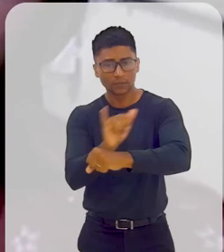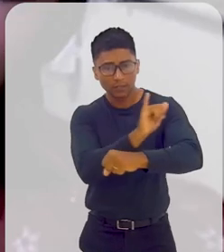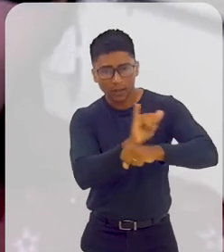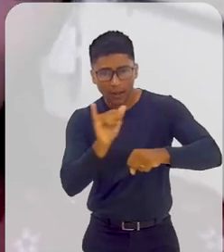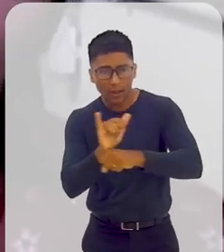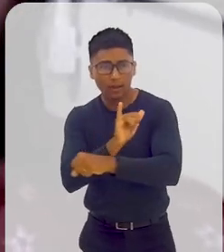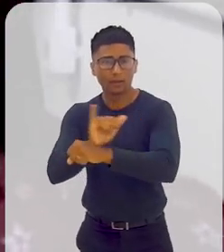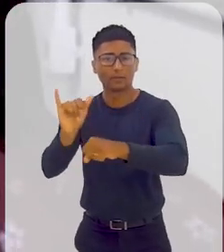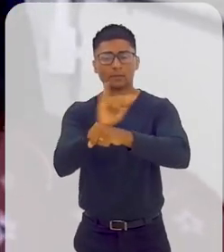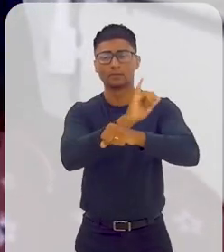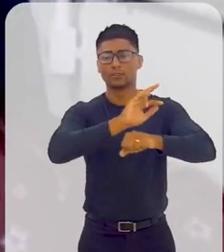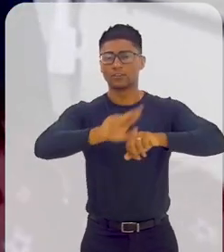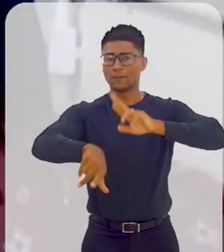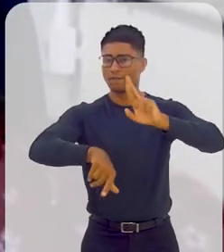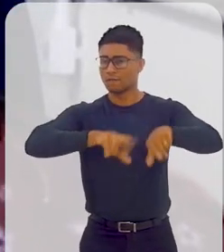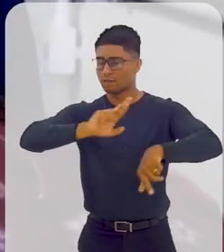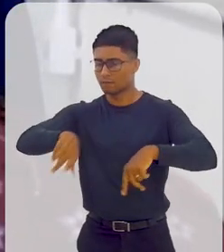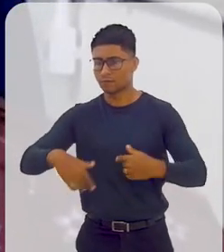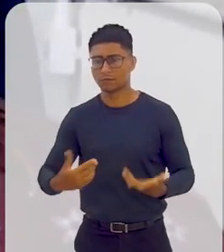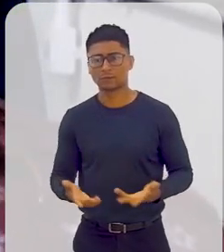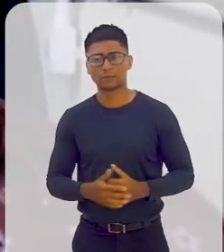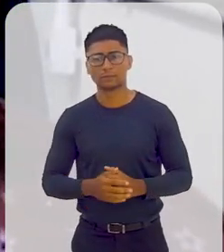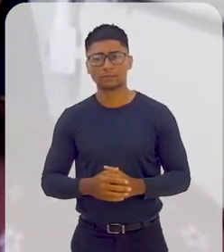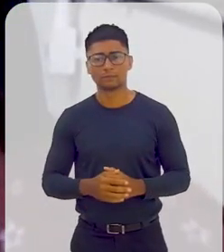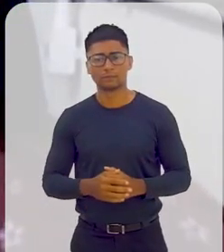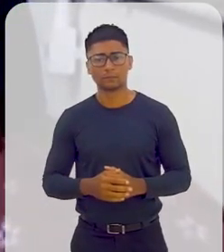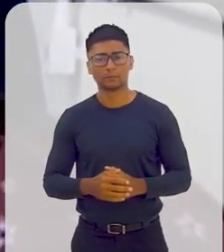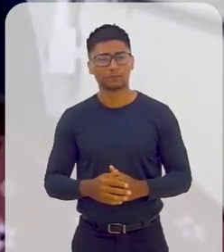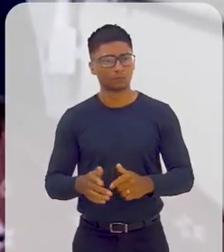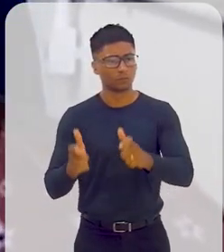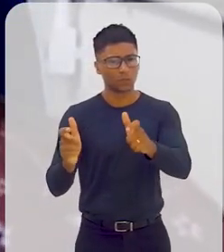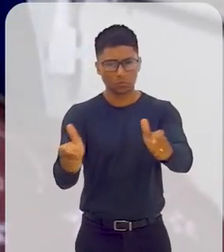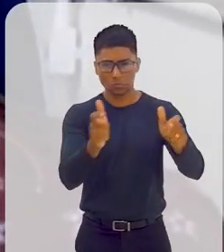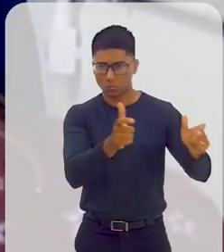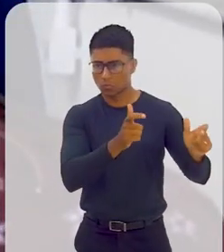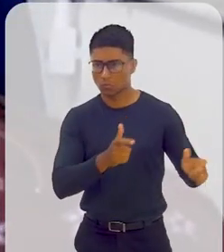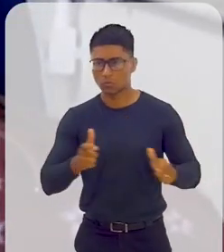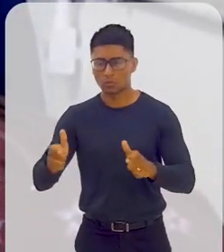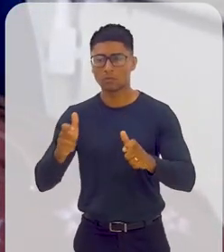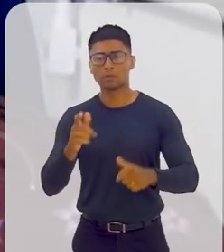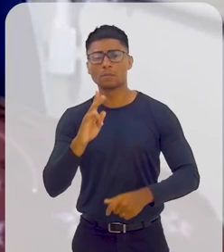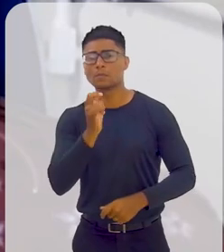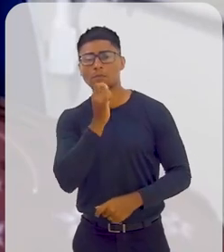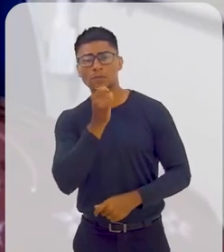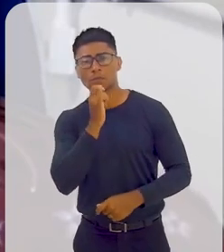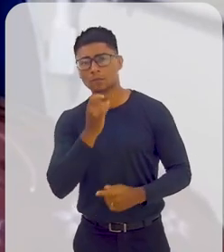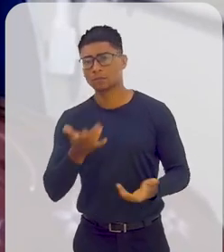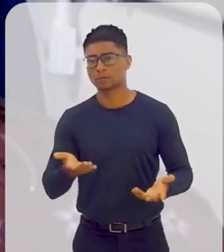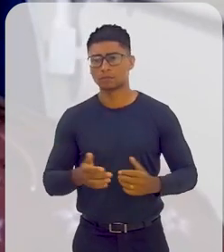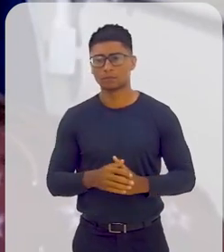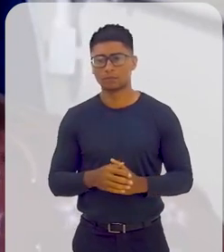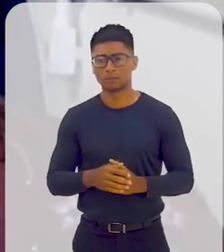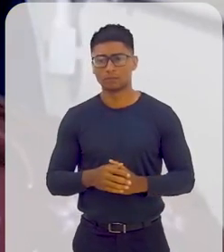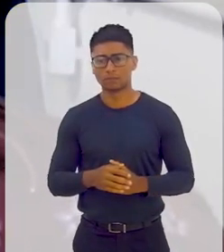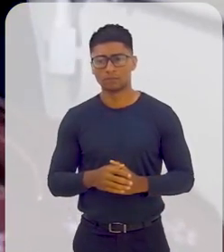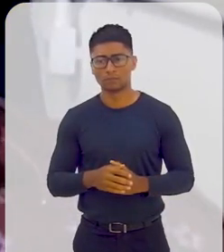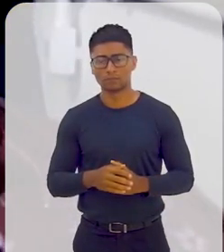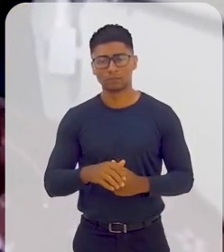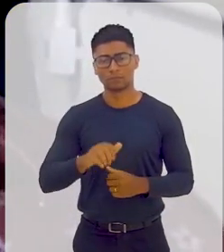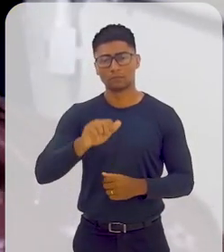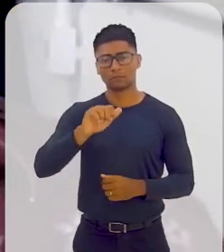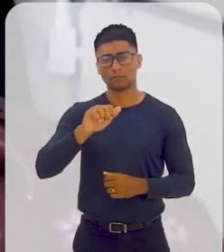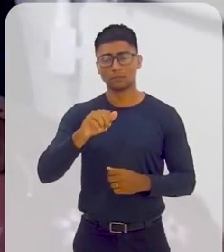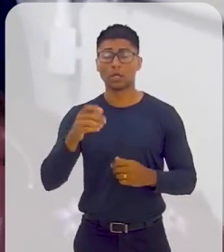estratégicos, diferenciados. Produto com identidade regional, por exemplo, produtos como o